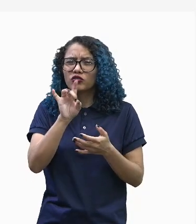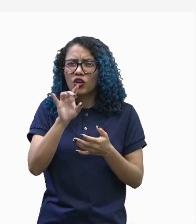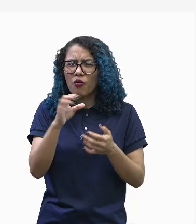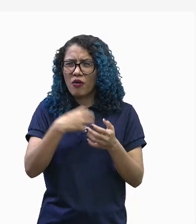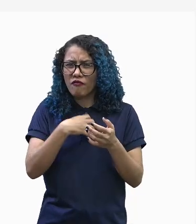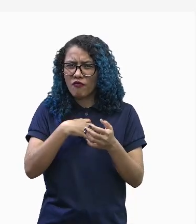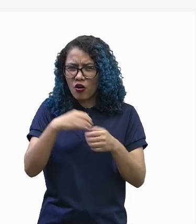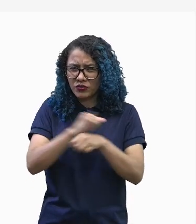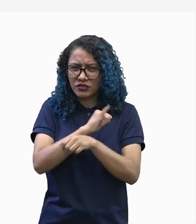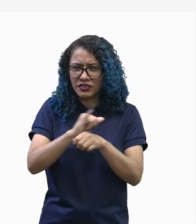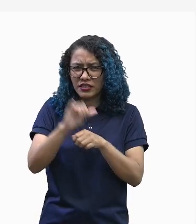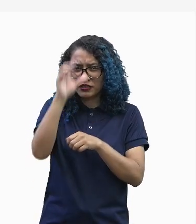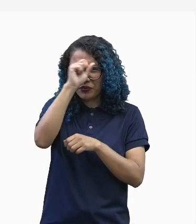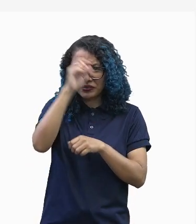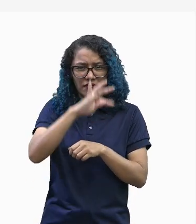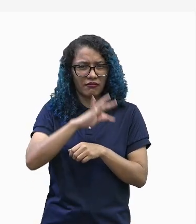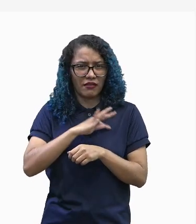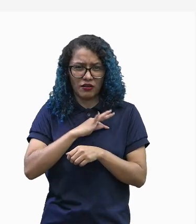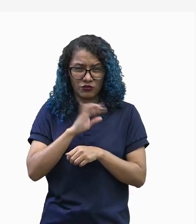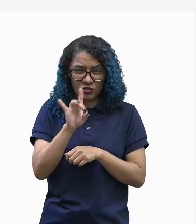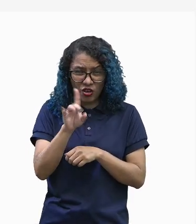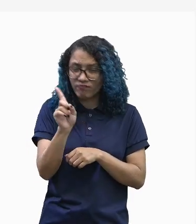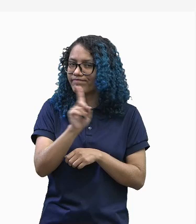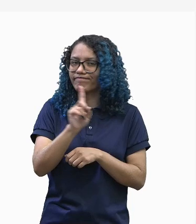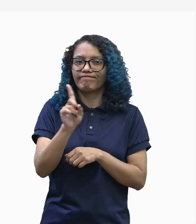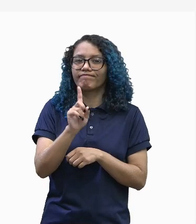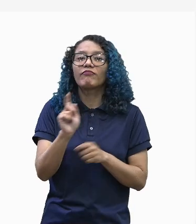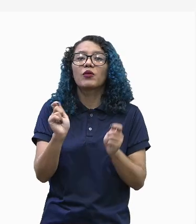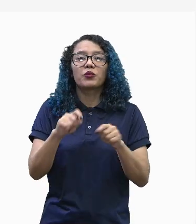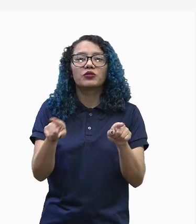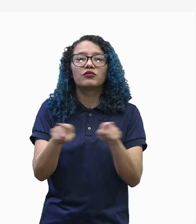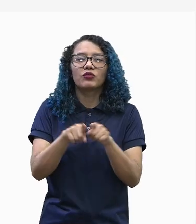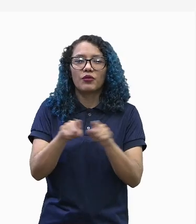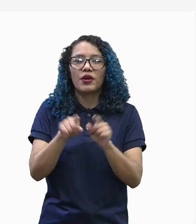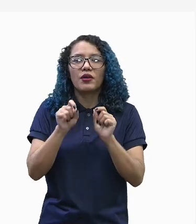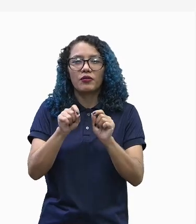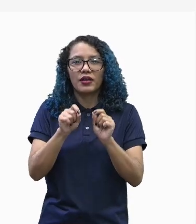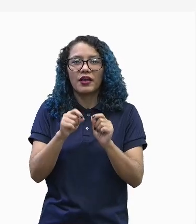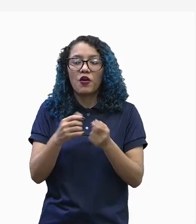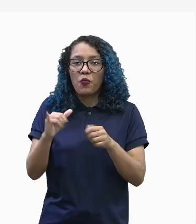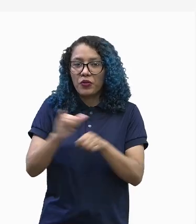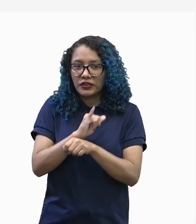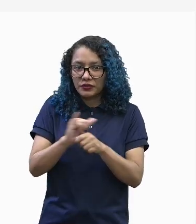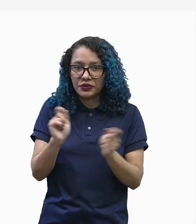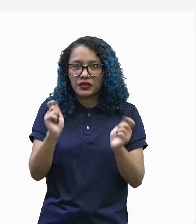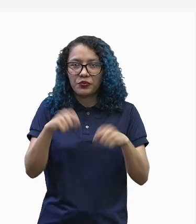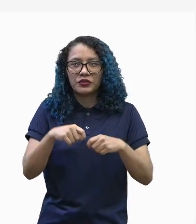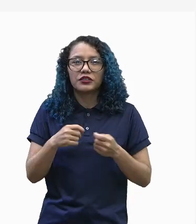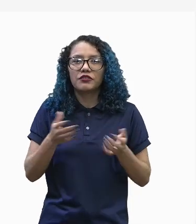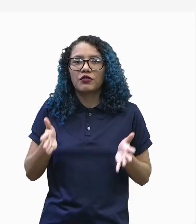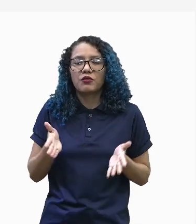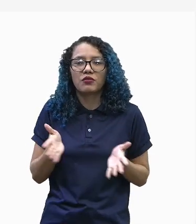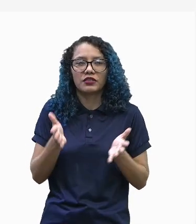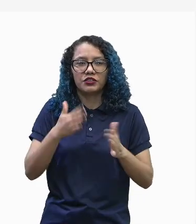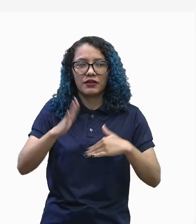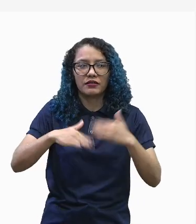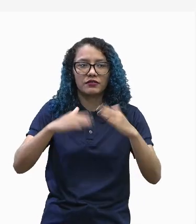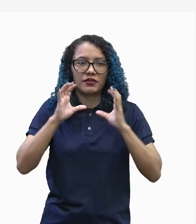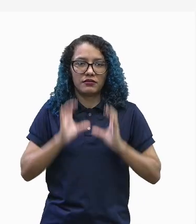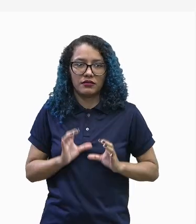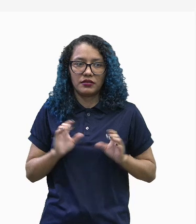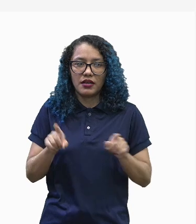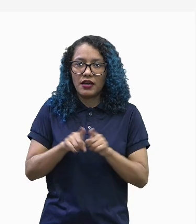apenas um aprendizado técnico, mas uma ponte para a cidadania e